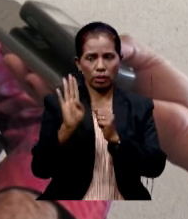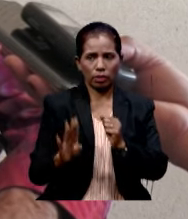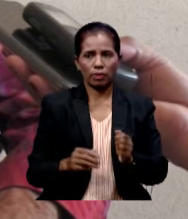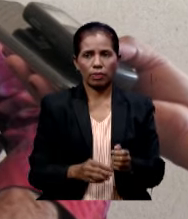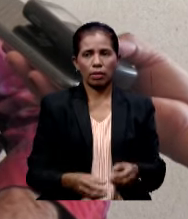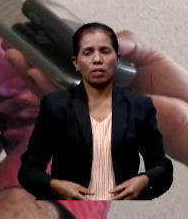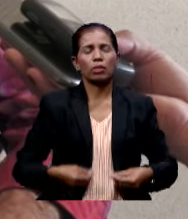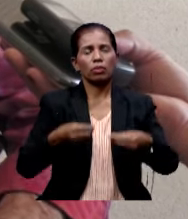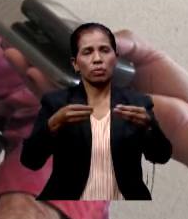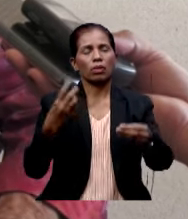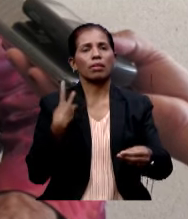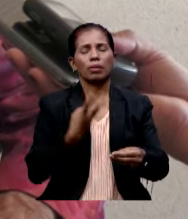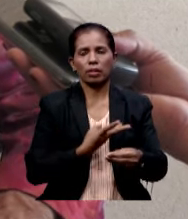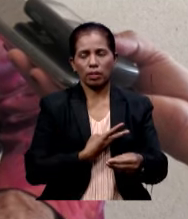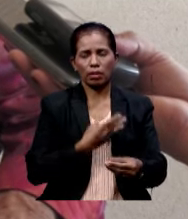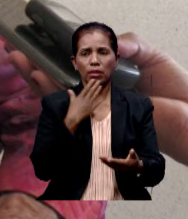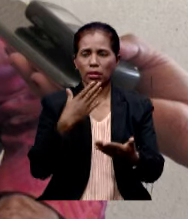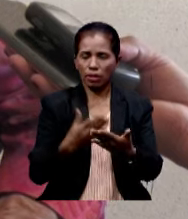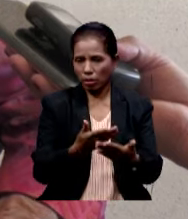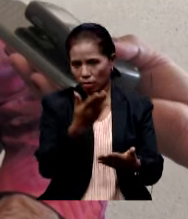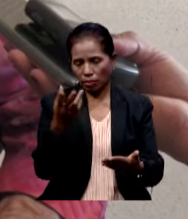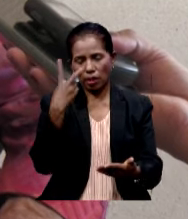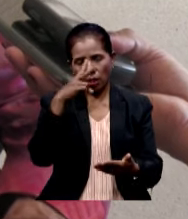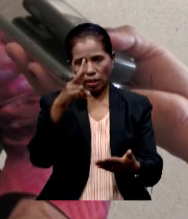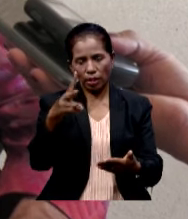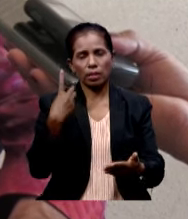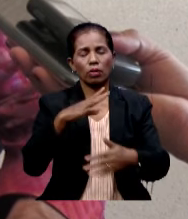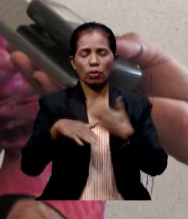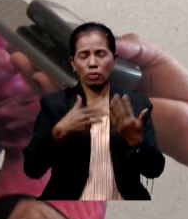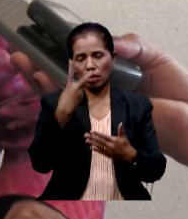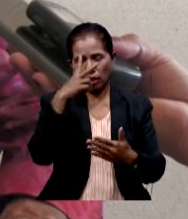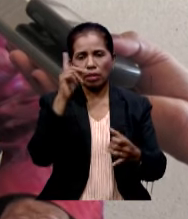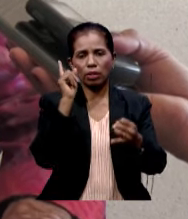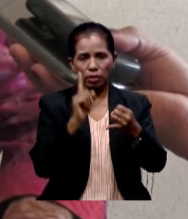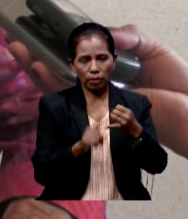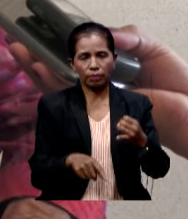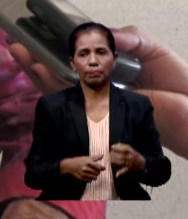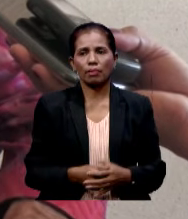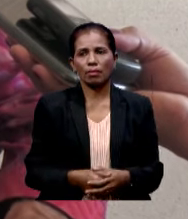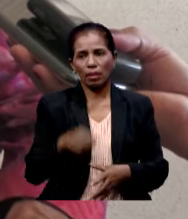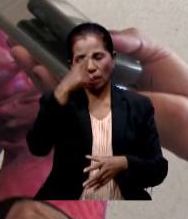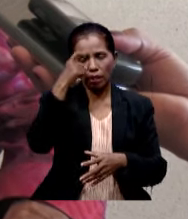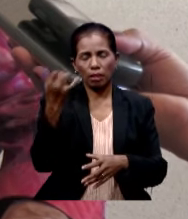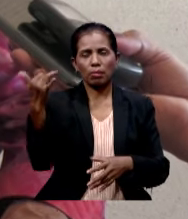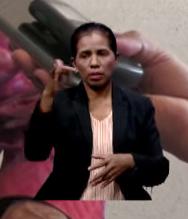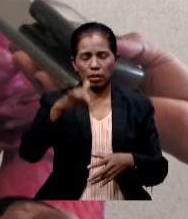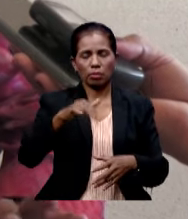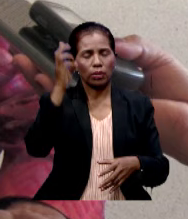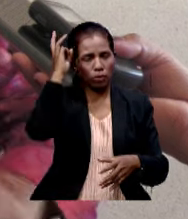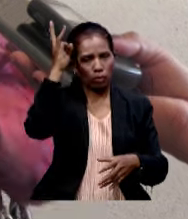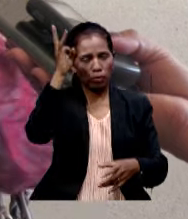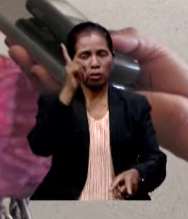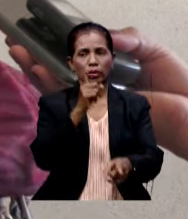ela bem, Ita, grande dia, Ita, me arreba, Ita, Retalba, e pessoal, também se irão mais preocupar de deve